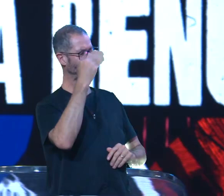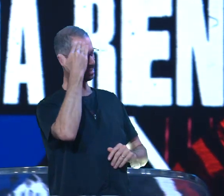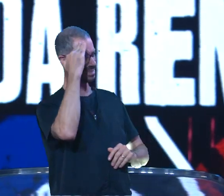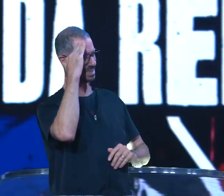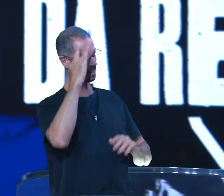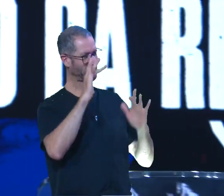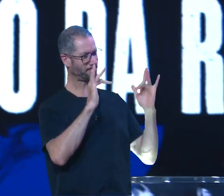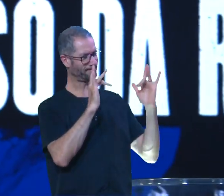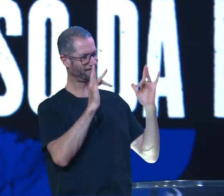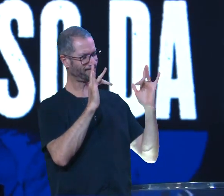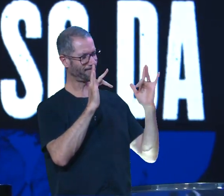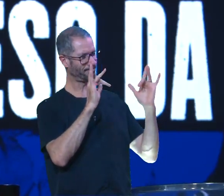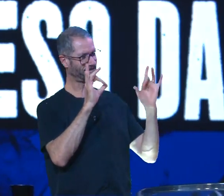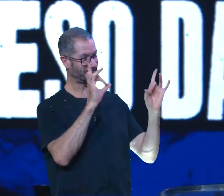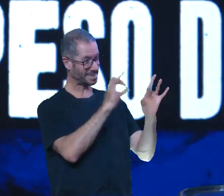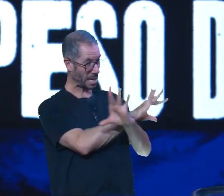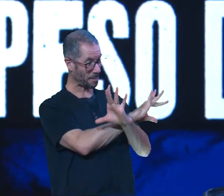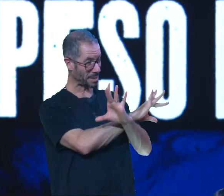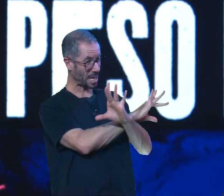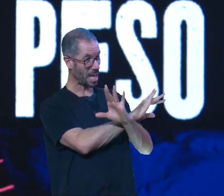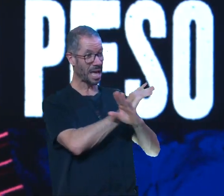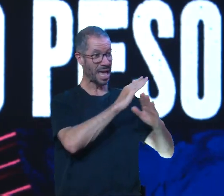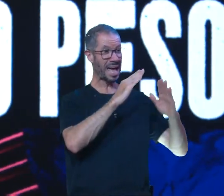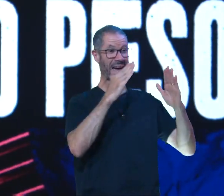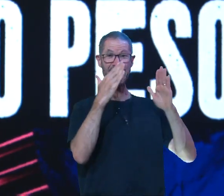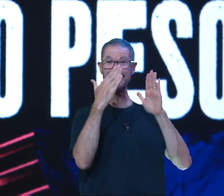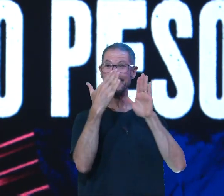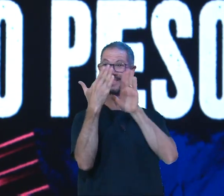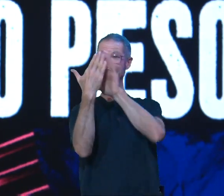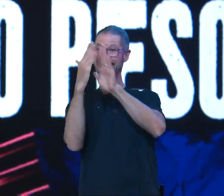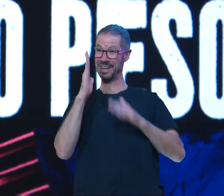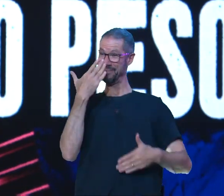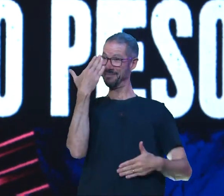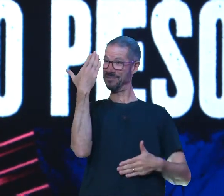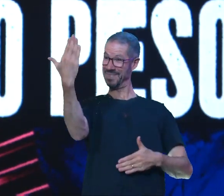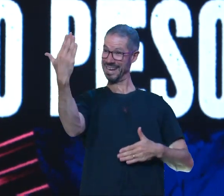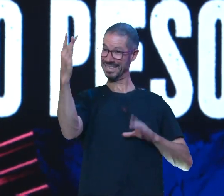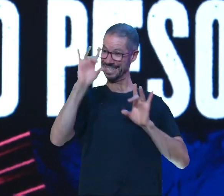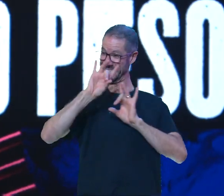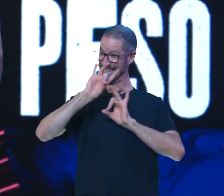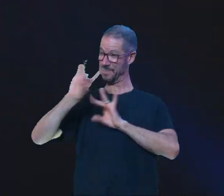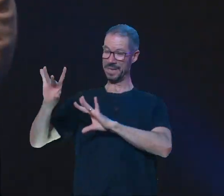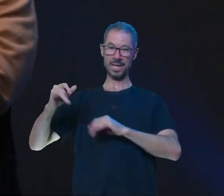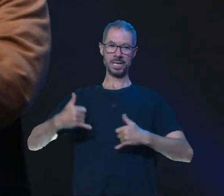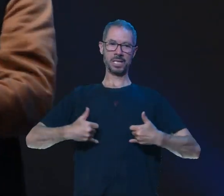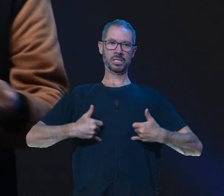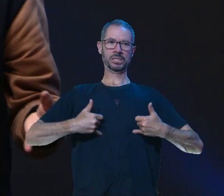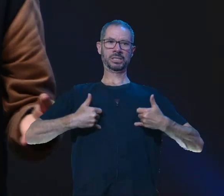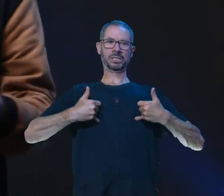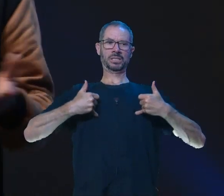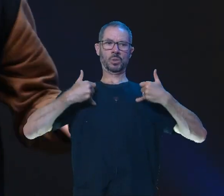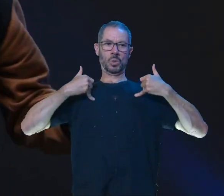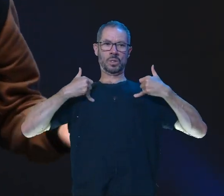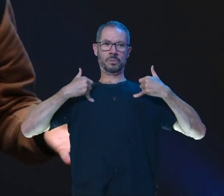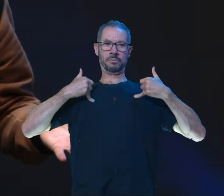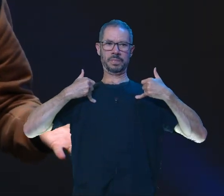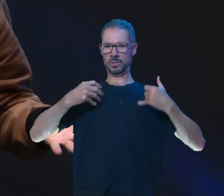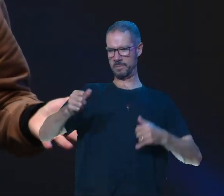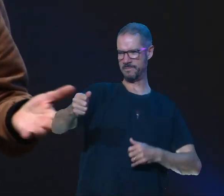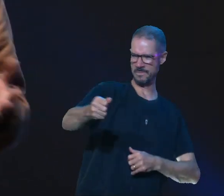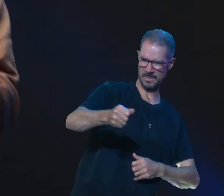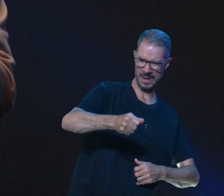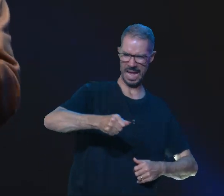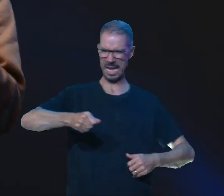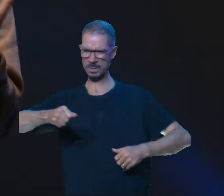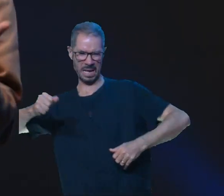terminar um relacionamento, termine na frente da casa da pessoa. Porque o orgulho bate, a pessoa sai do carro e não quer voltar